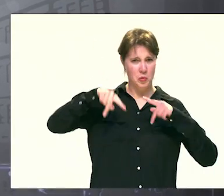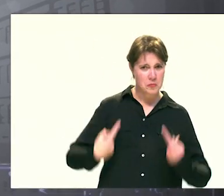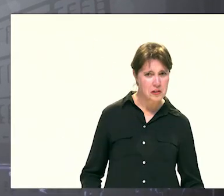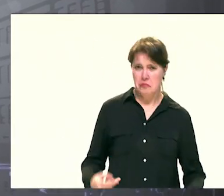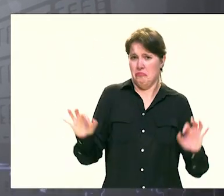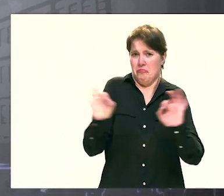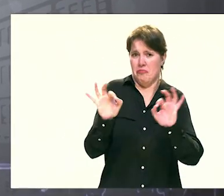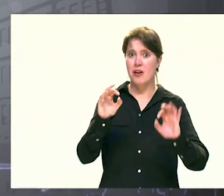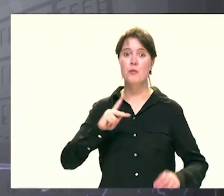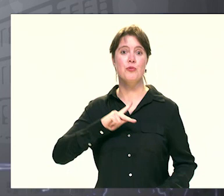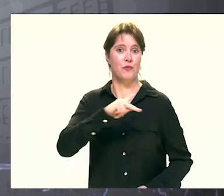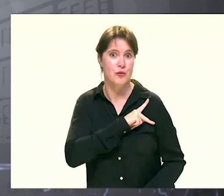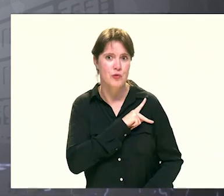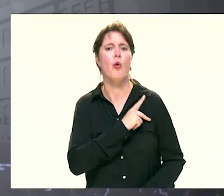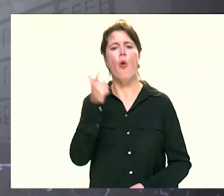nenhum povo